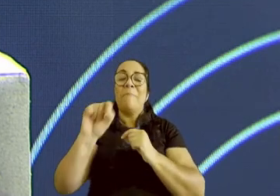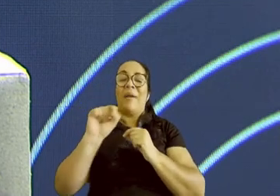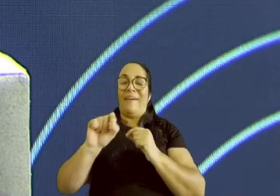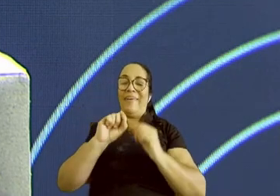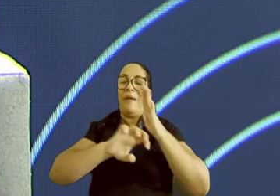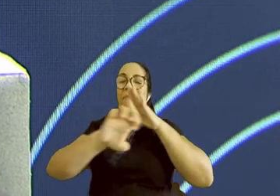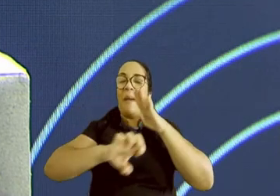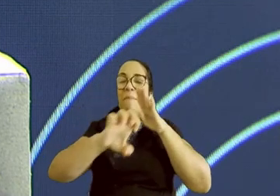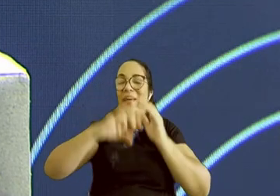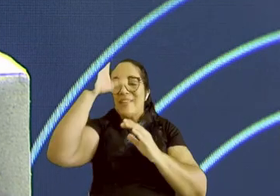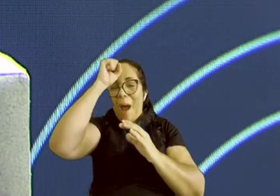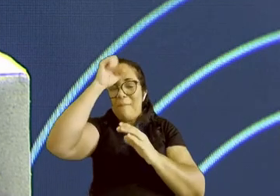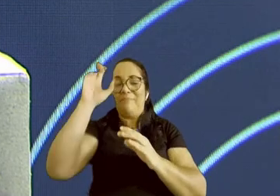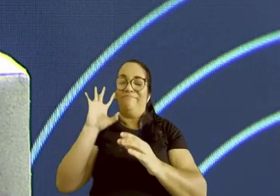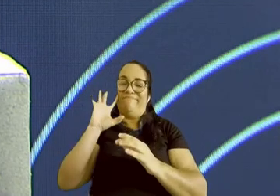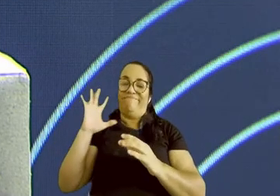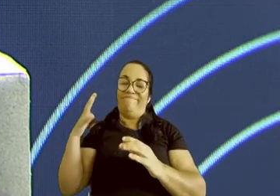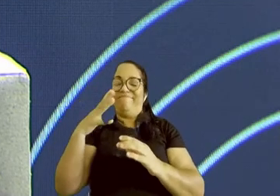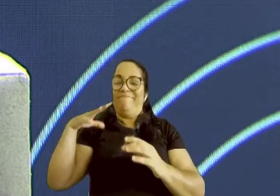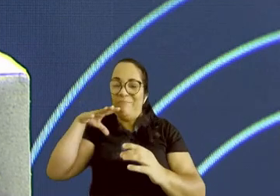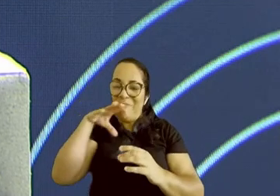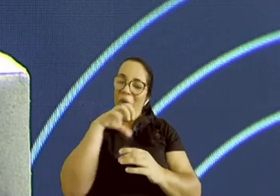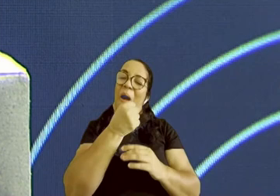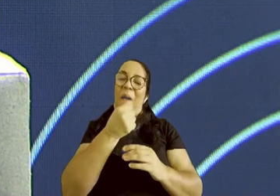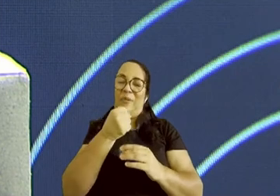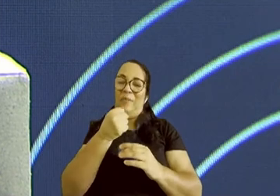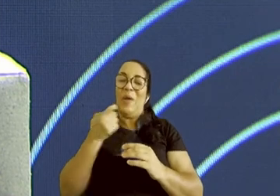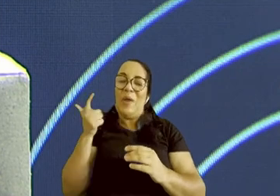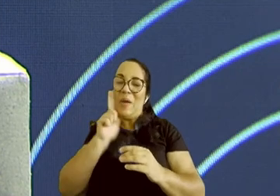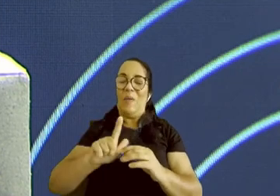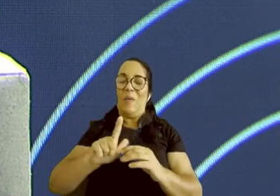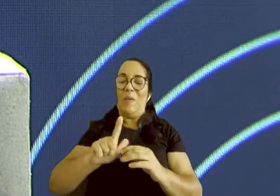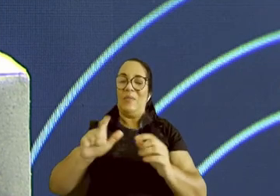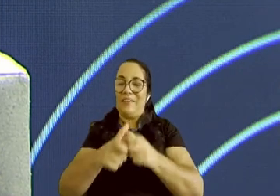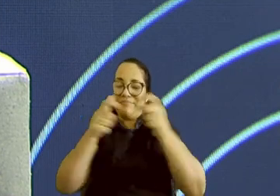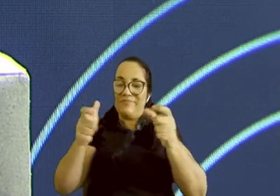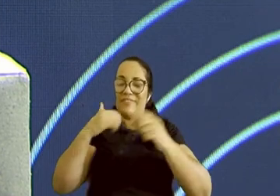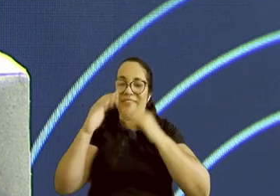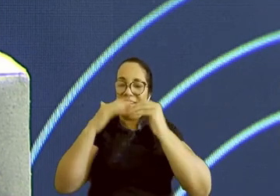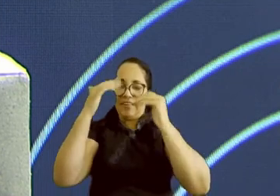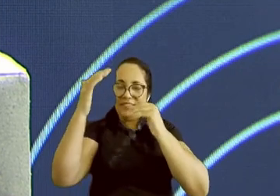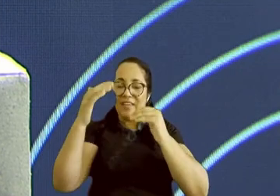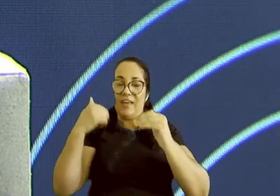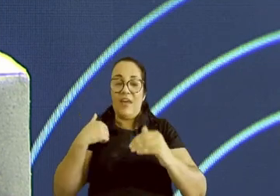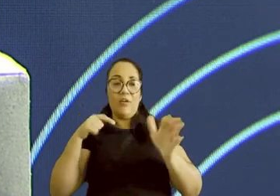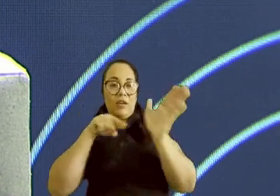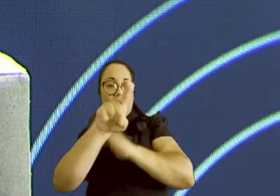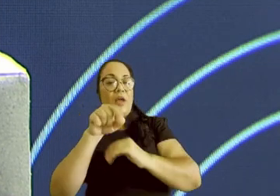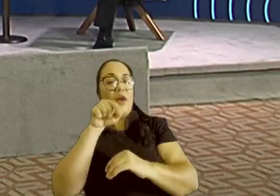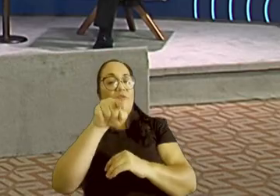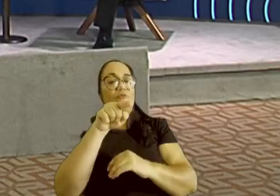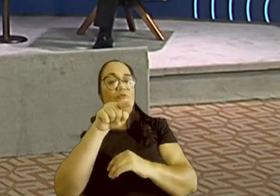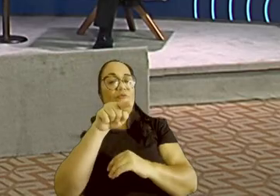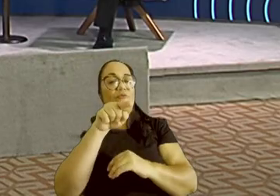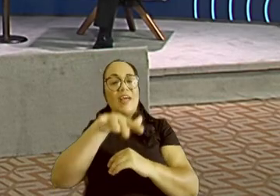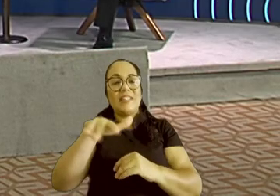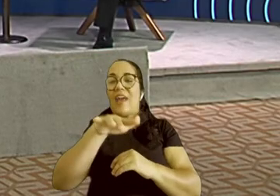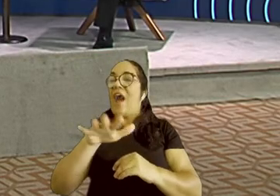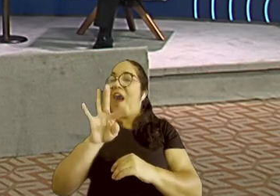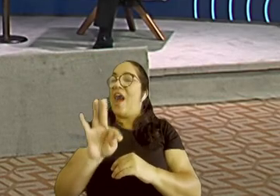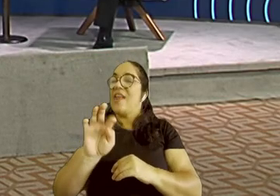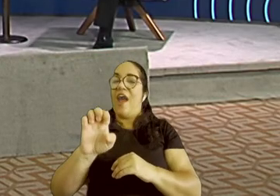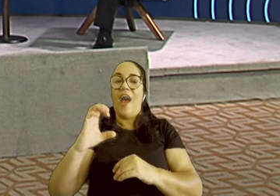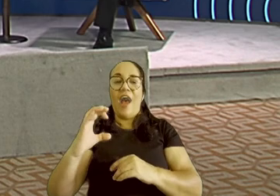é muito disso eu queria saber de cada um de vocês o que que vocês esperam para o cenário de TEC o cenário de vc nos próximos